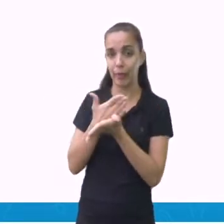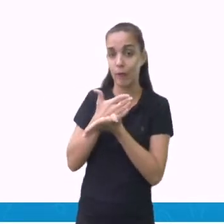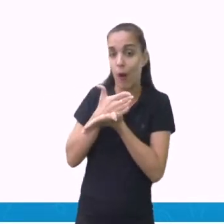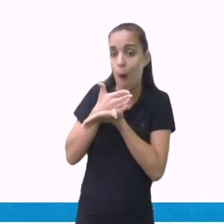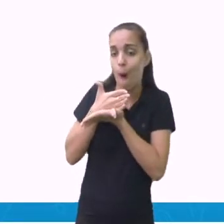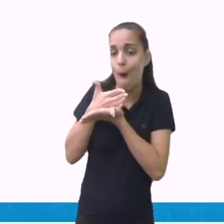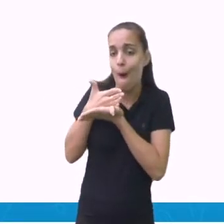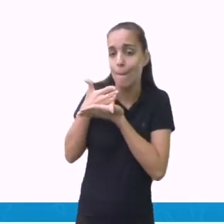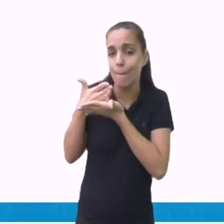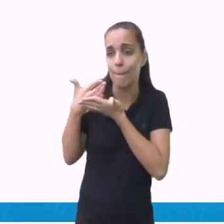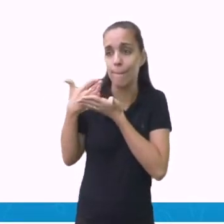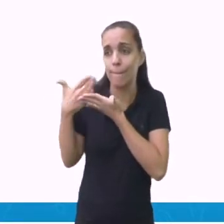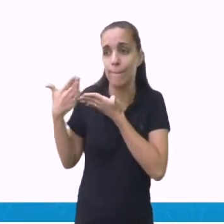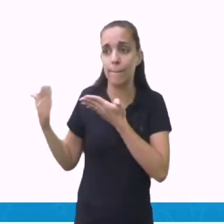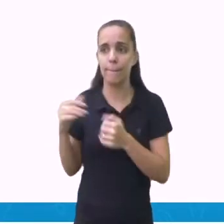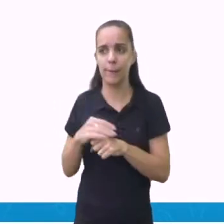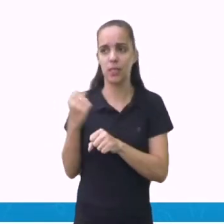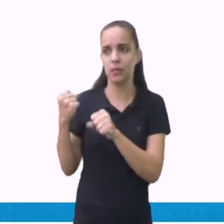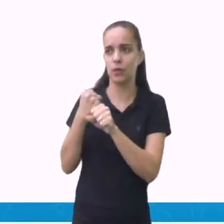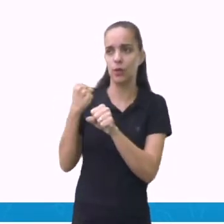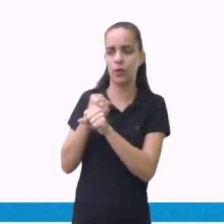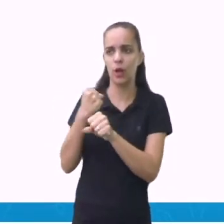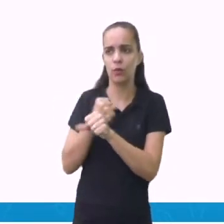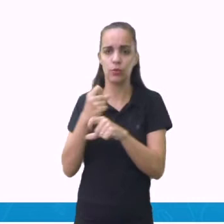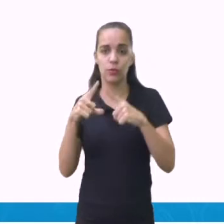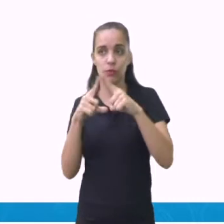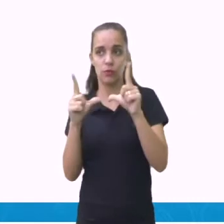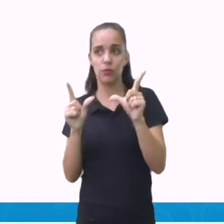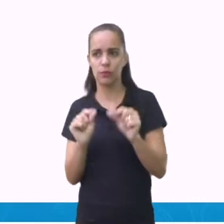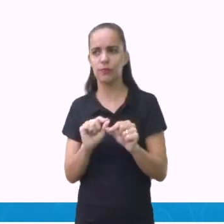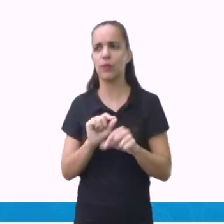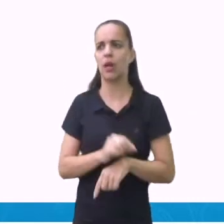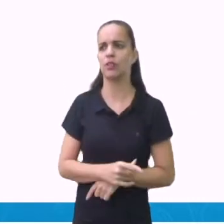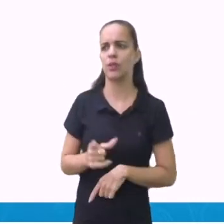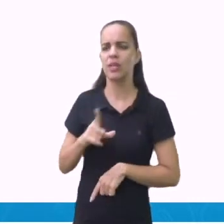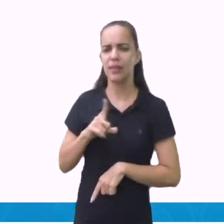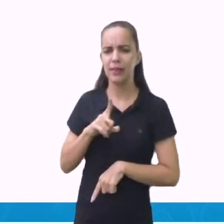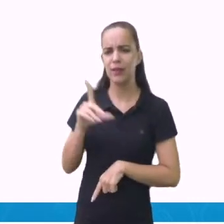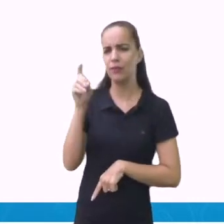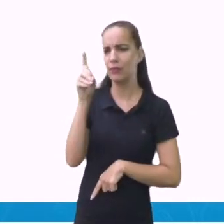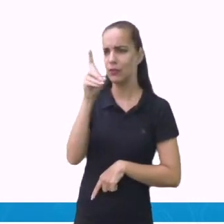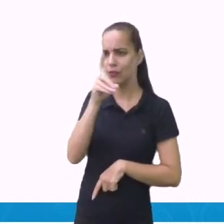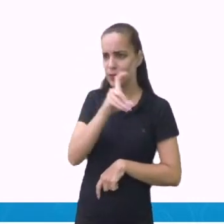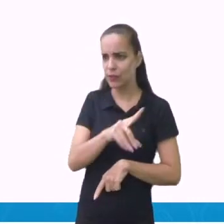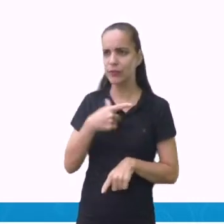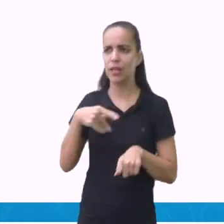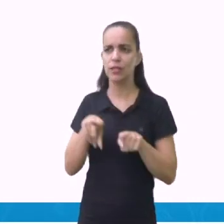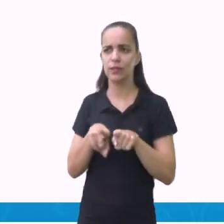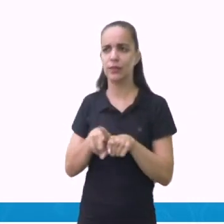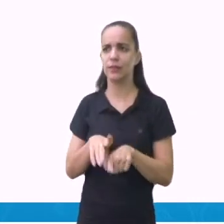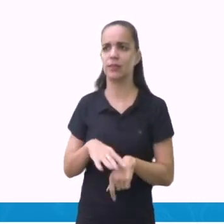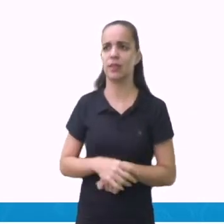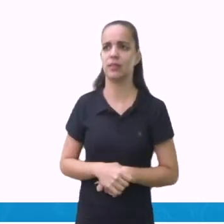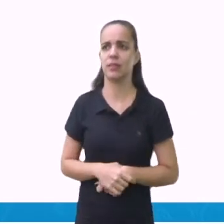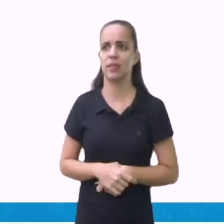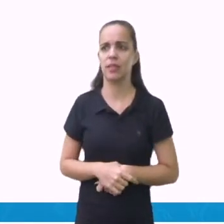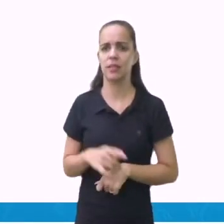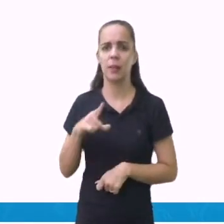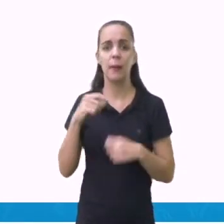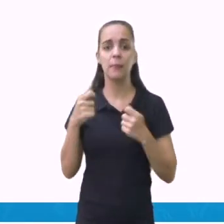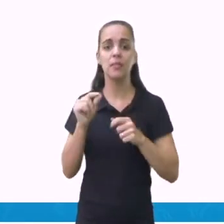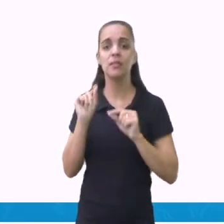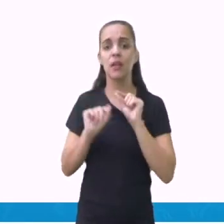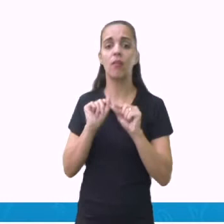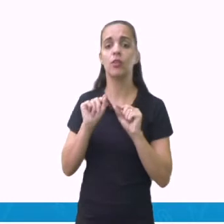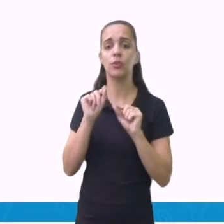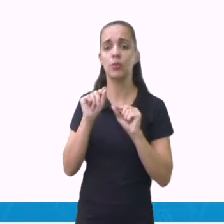foi tirada do zero. Inclusive, era um grande dificultador, porque a cidade, o aeroporto mais próximo